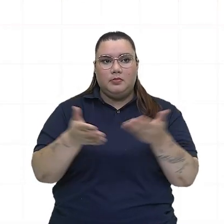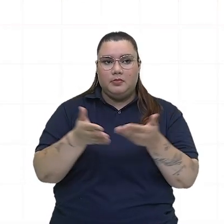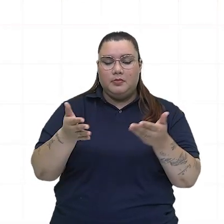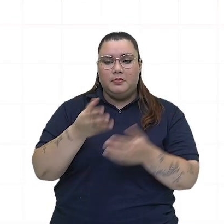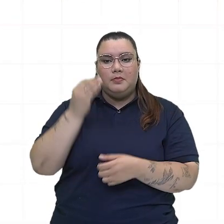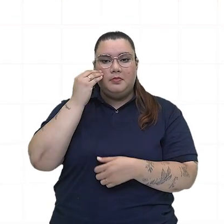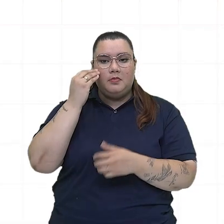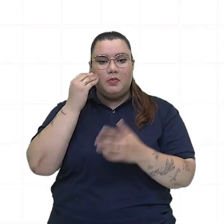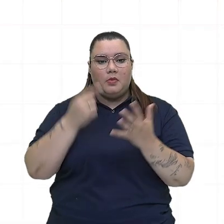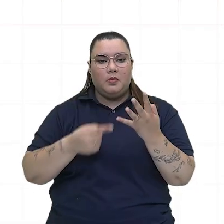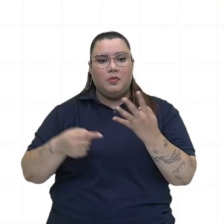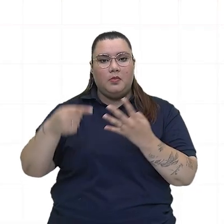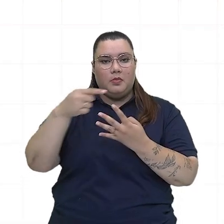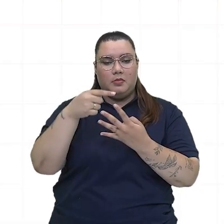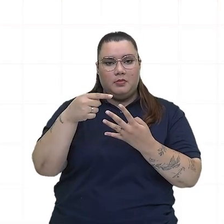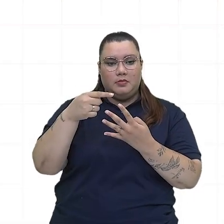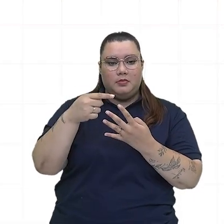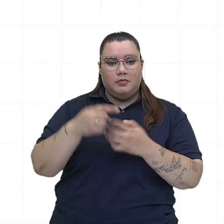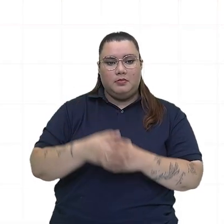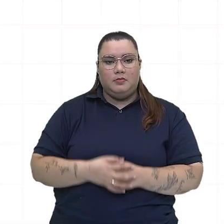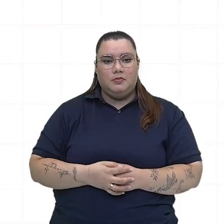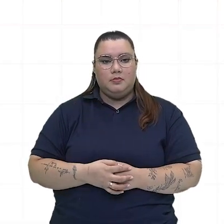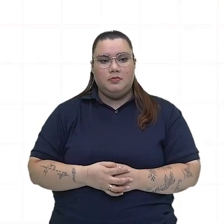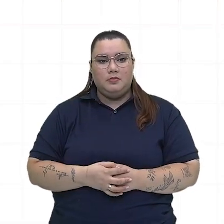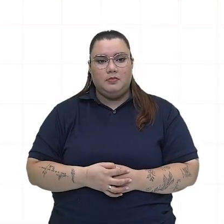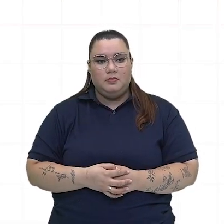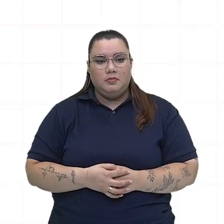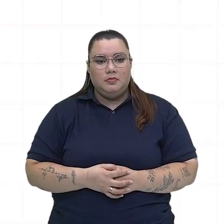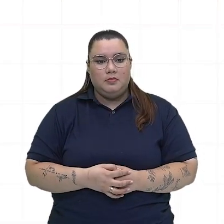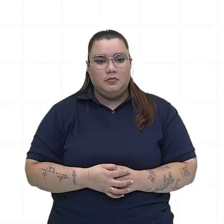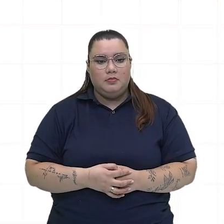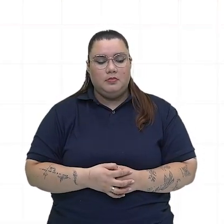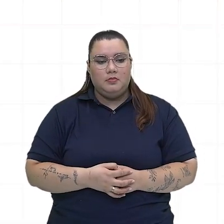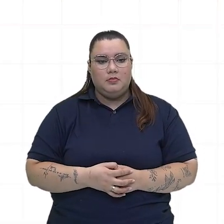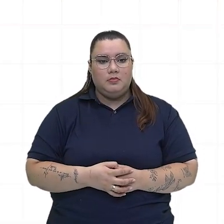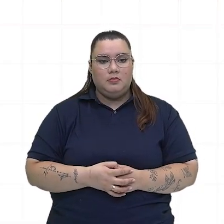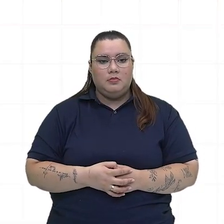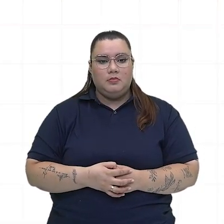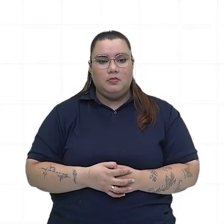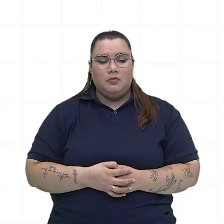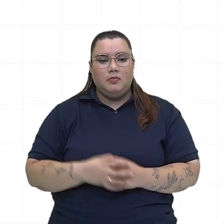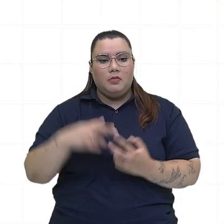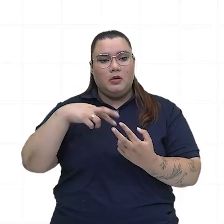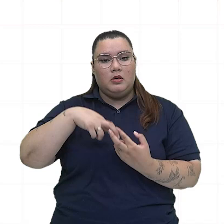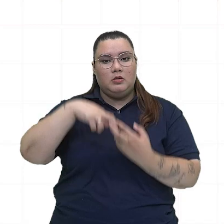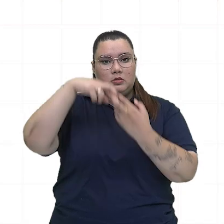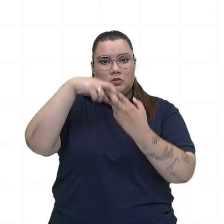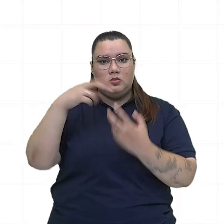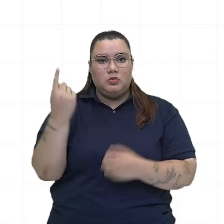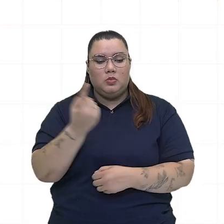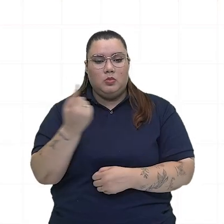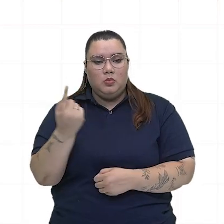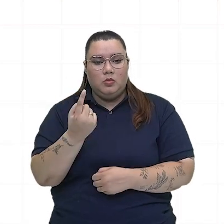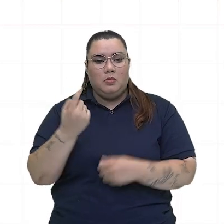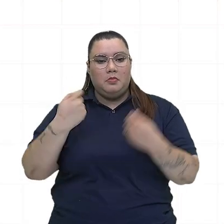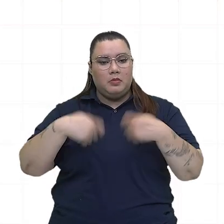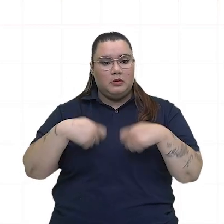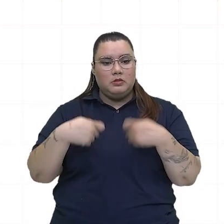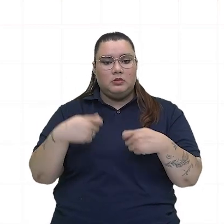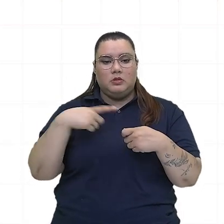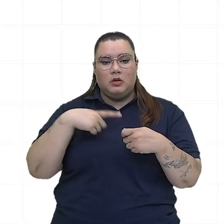verificar quais critérios são esses. Então, o empreendimento ele precisa possuir a